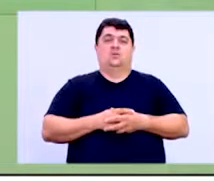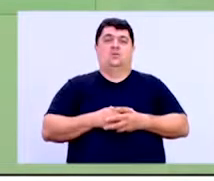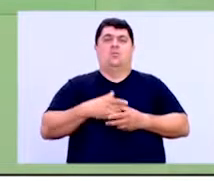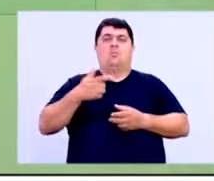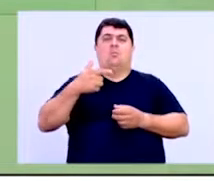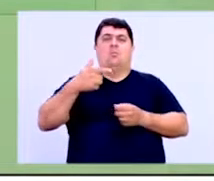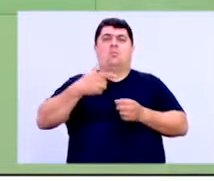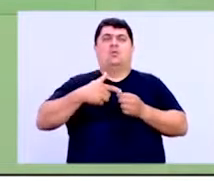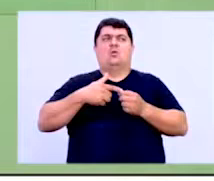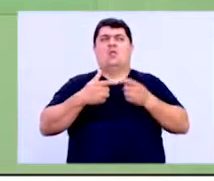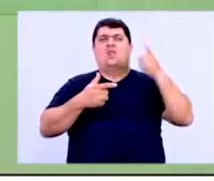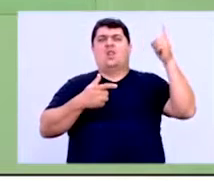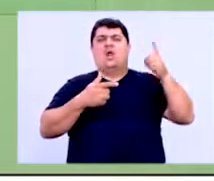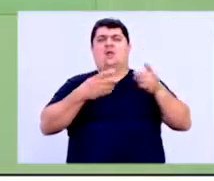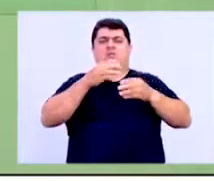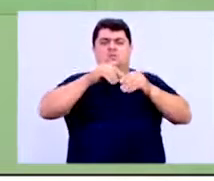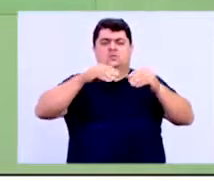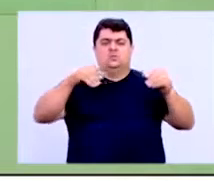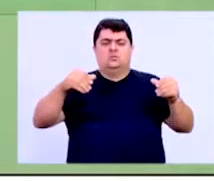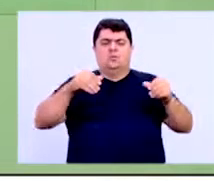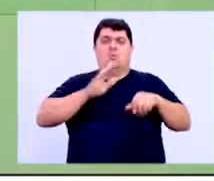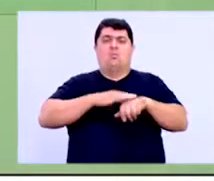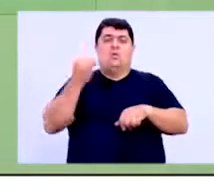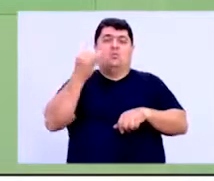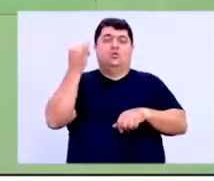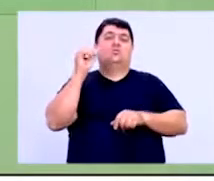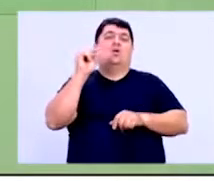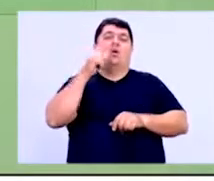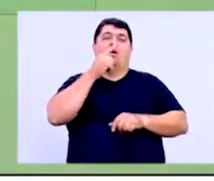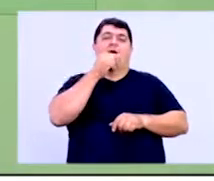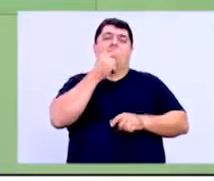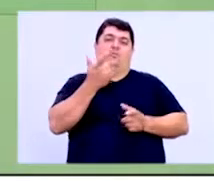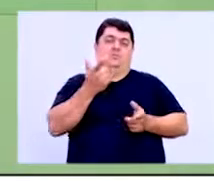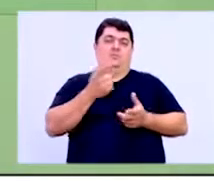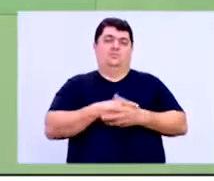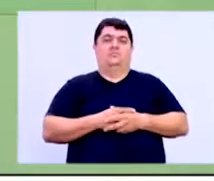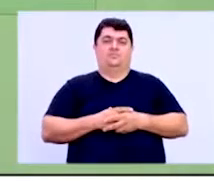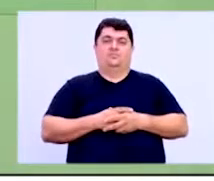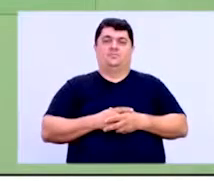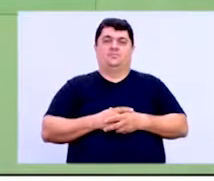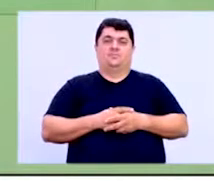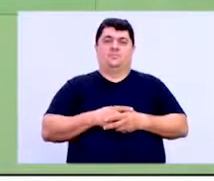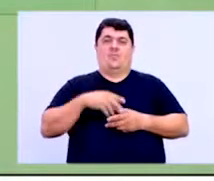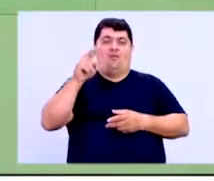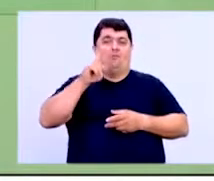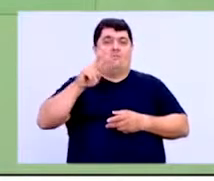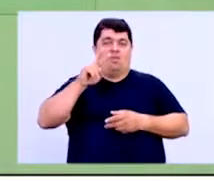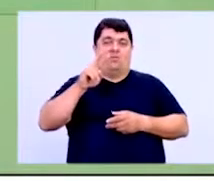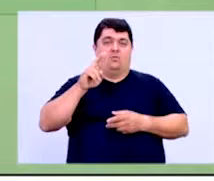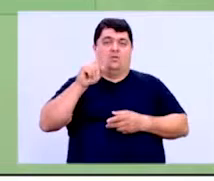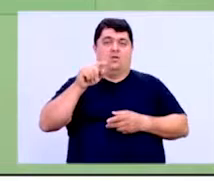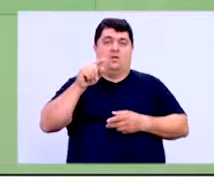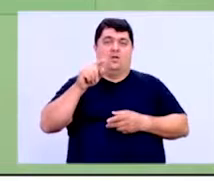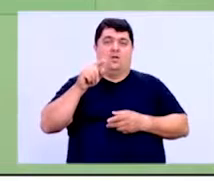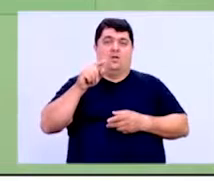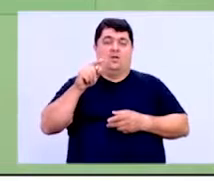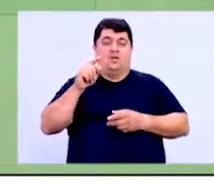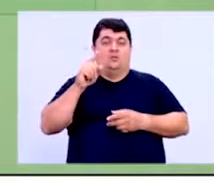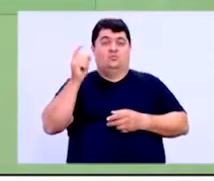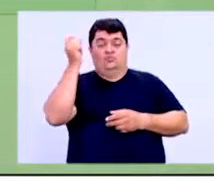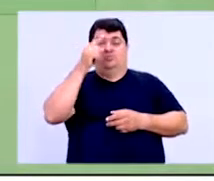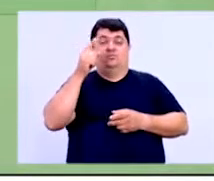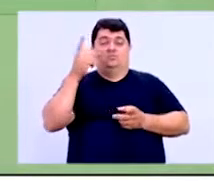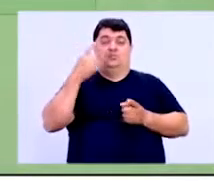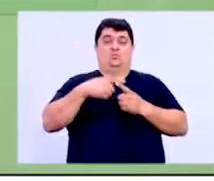deserto? Será que a água não tem mais valor do que o petróleo? Exatamente. Então, valor é algo subjetivo. O